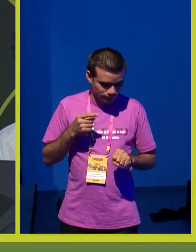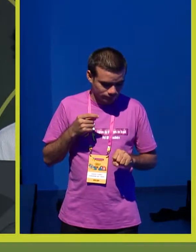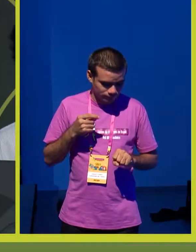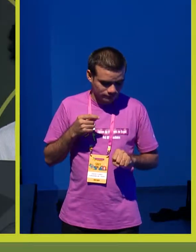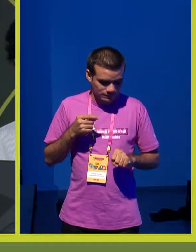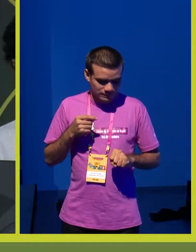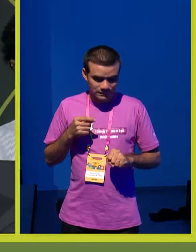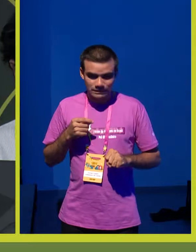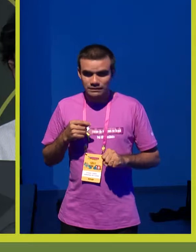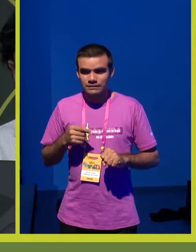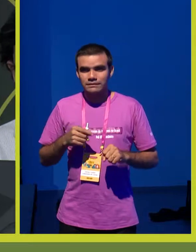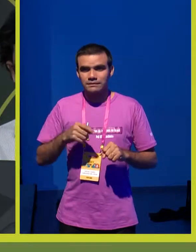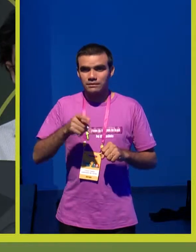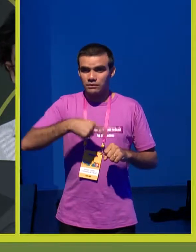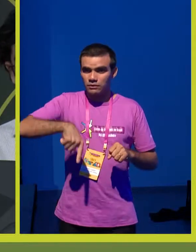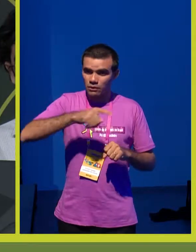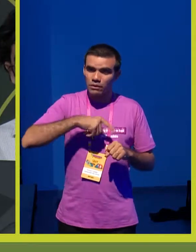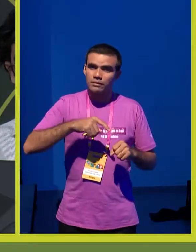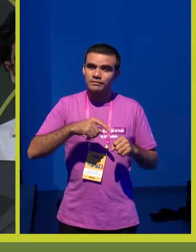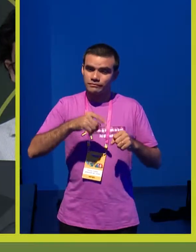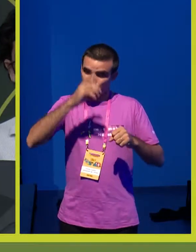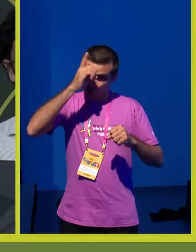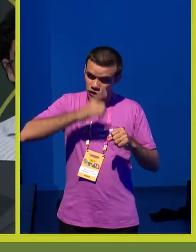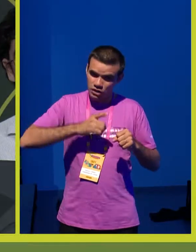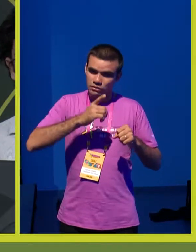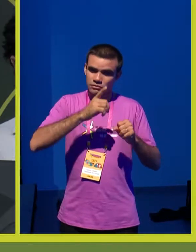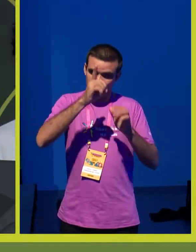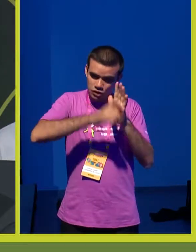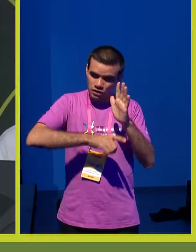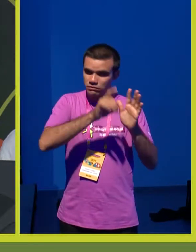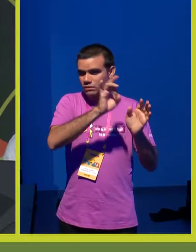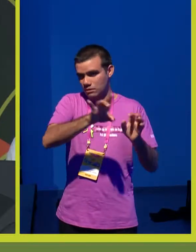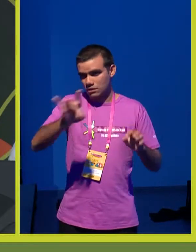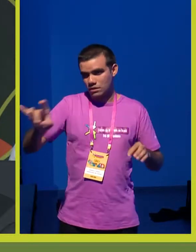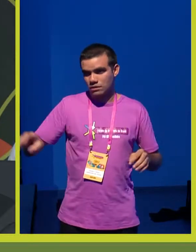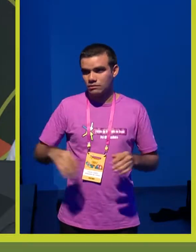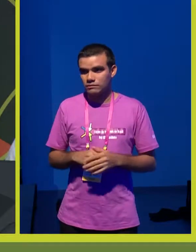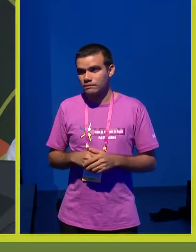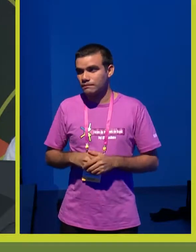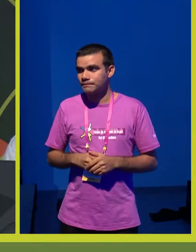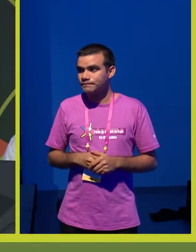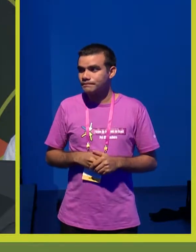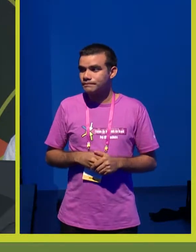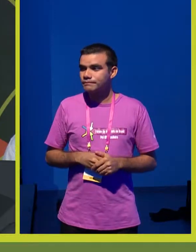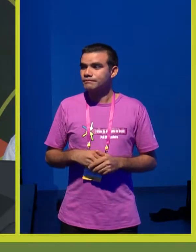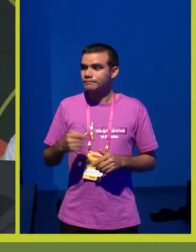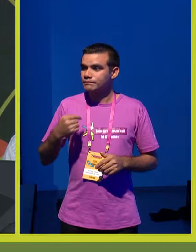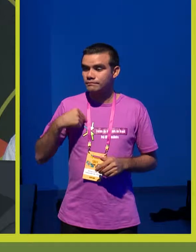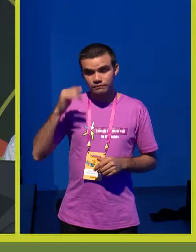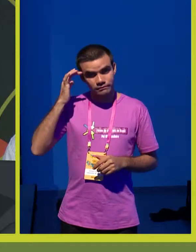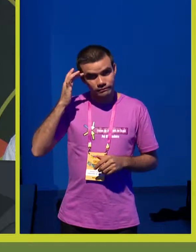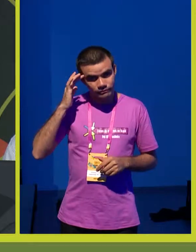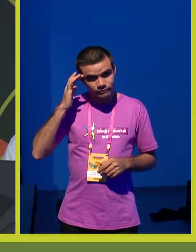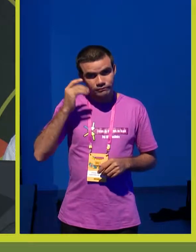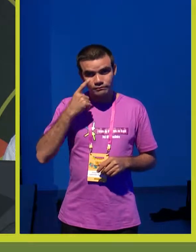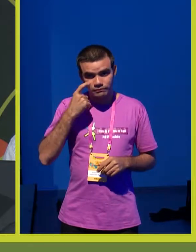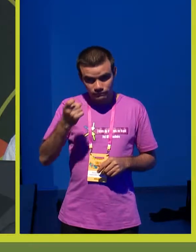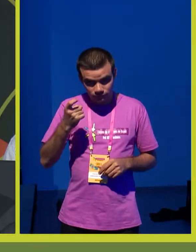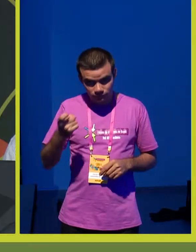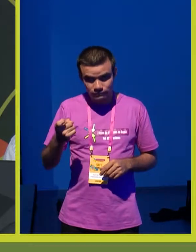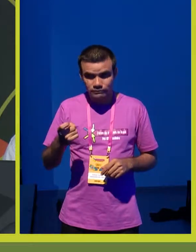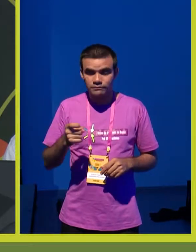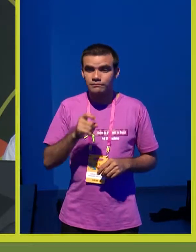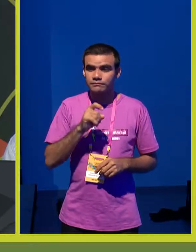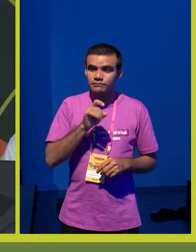não corrupção dos nossos direitos individuais então é que eu disse eu acho interessante a utilização por órgãos de segurança